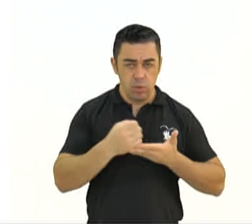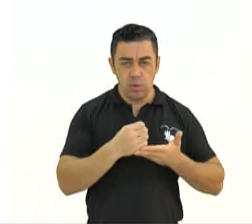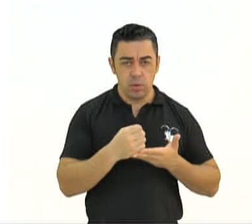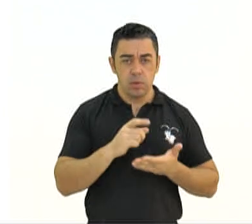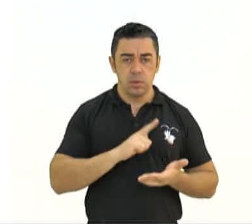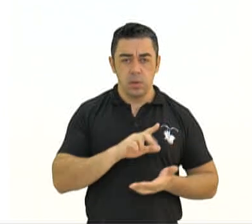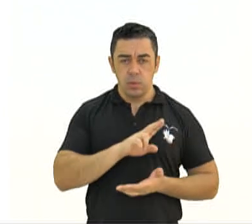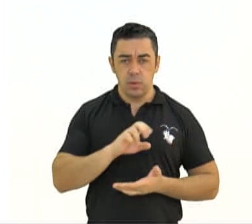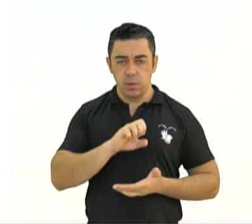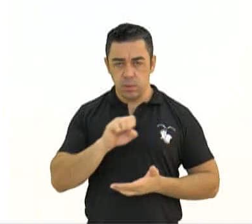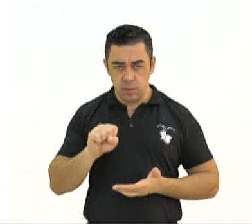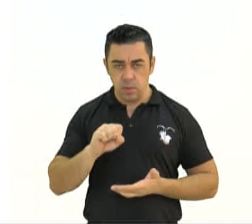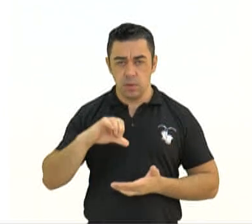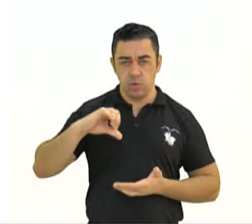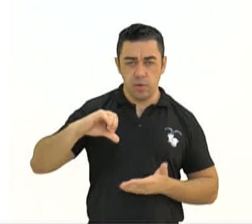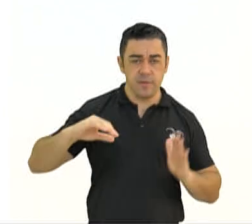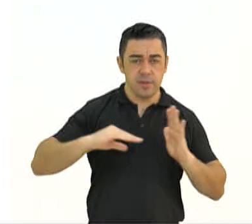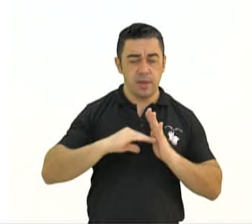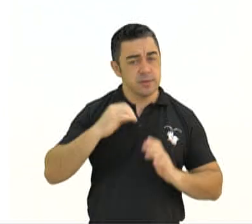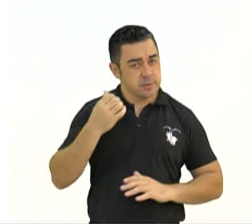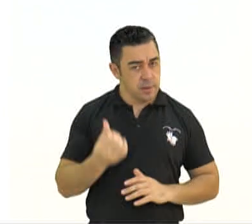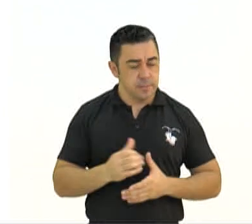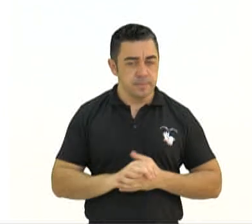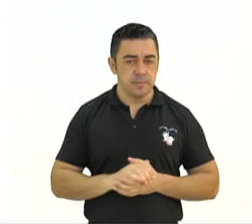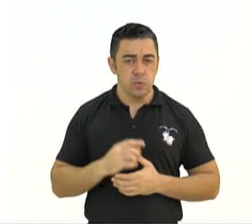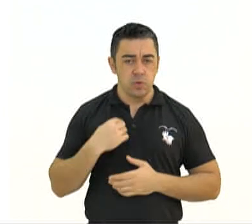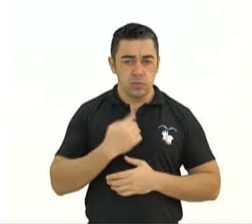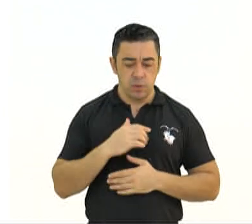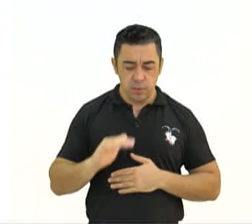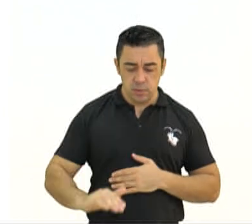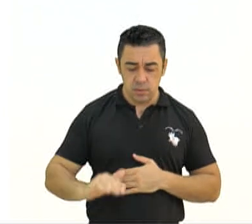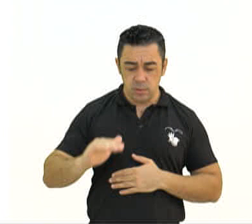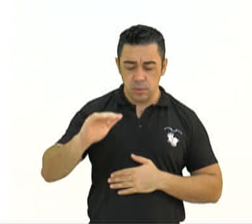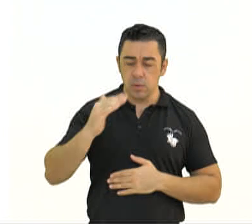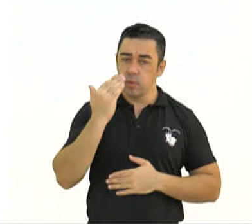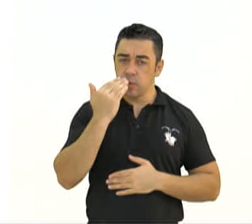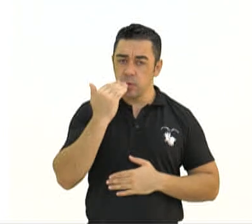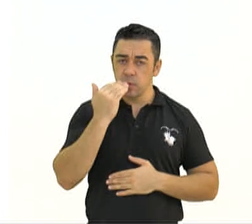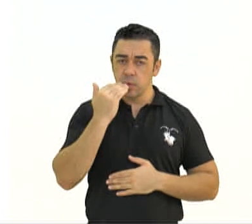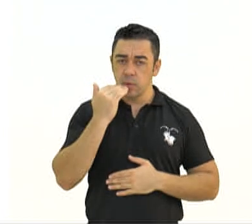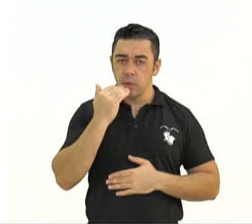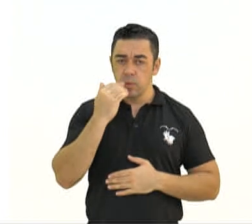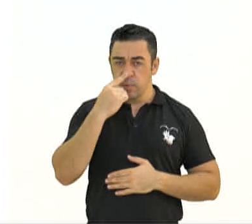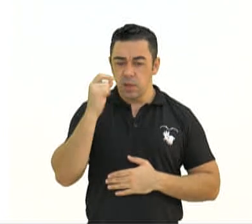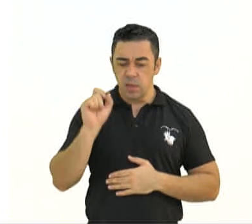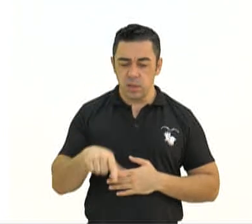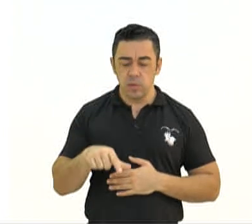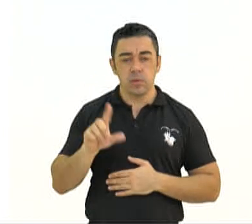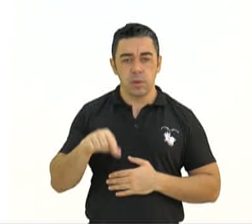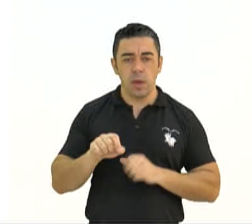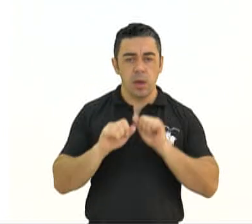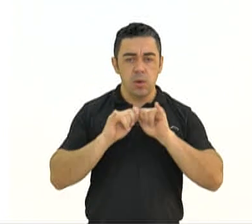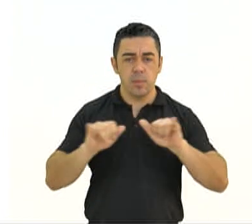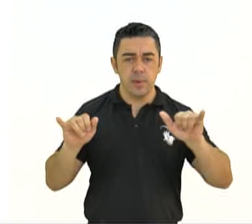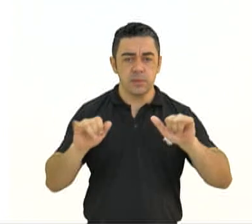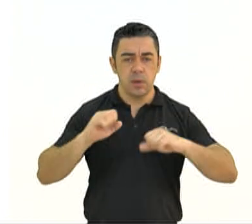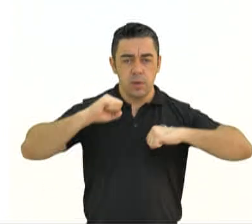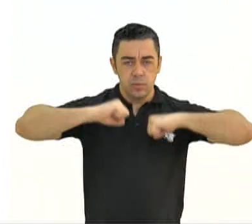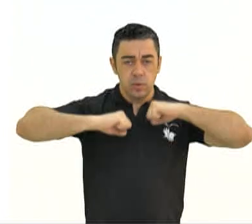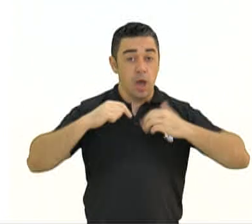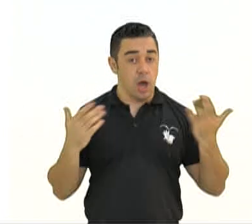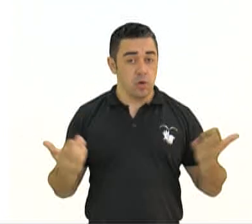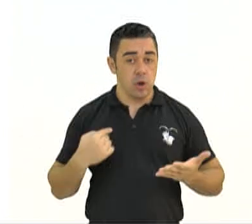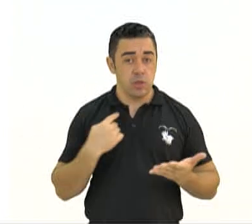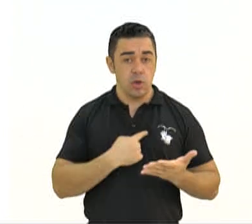USA de 9 a 6. Desde pequenos, nós comemos lixo comercial e industrial. Mas agora chegou nossa